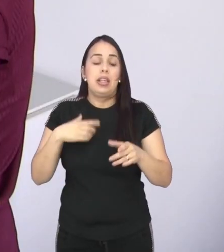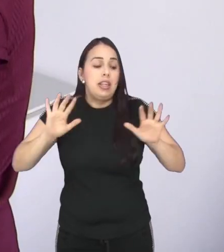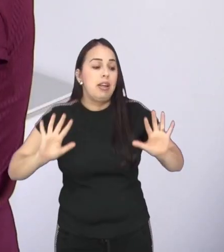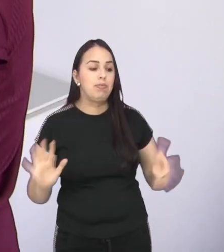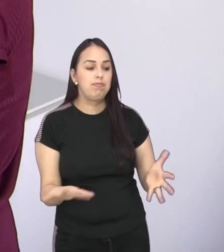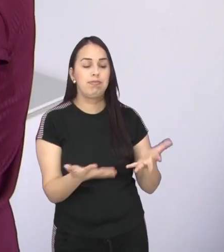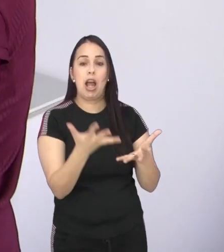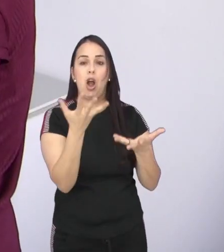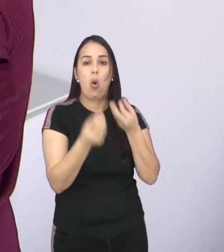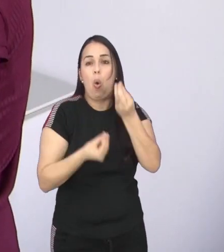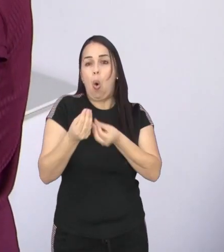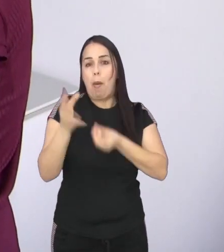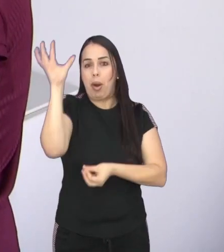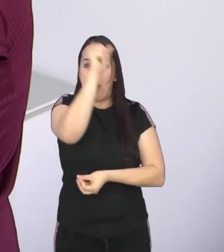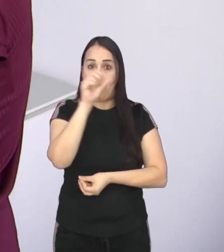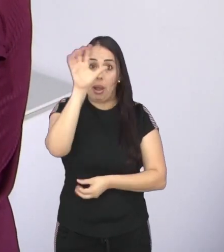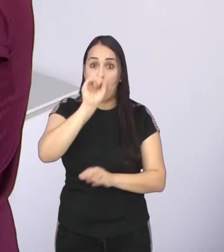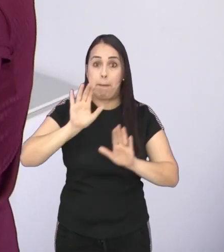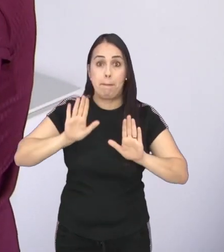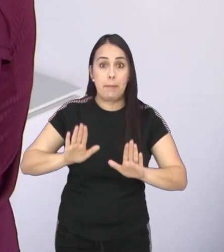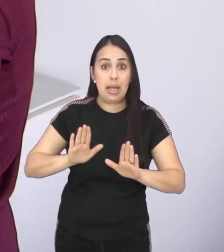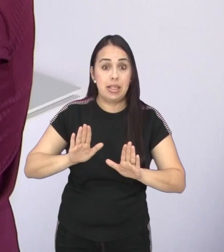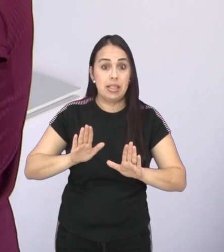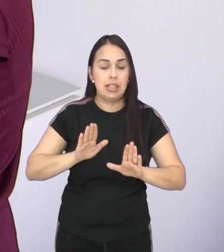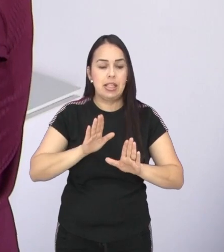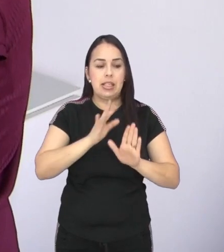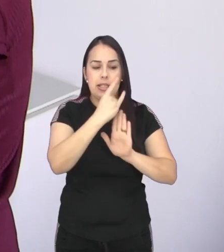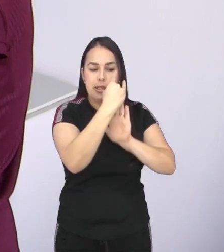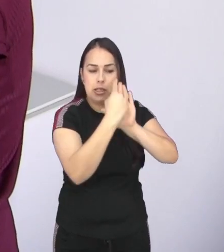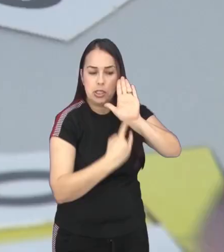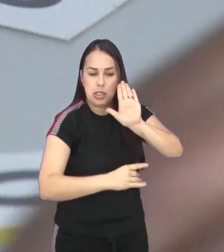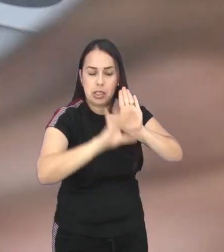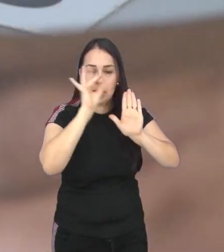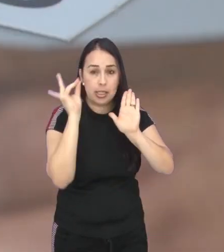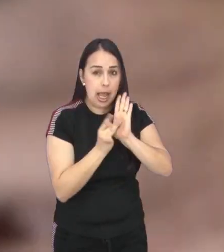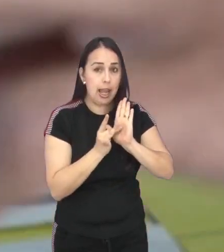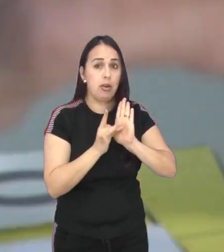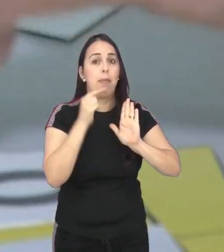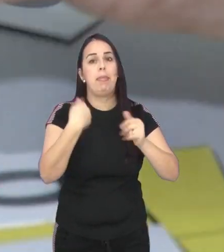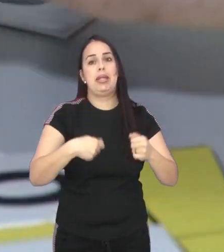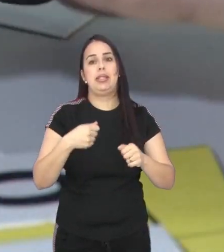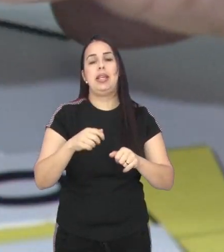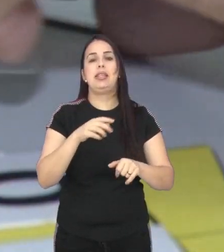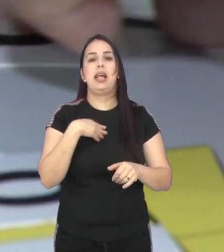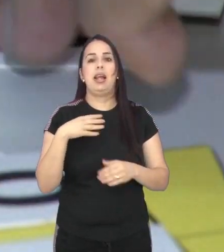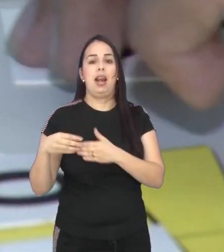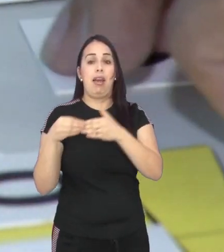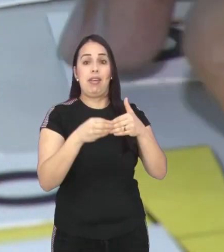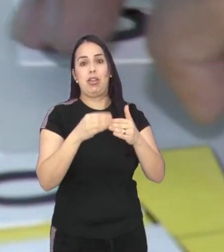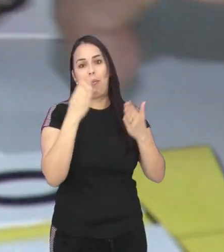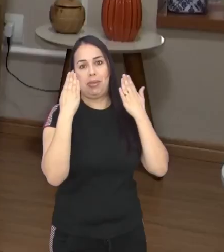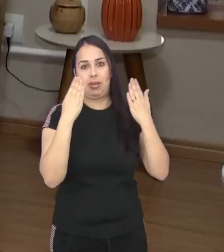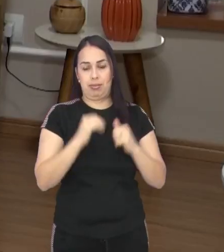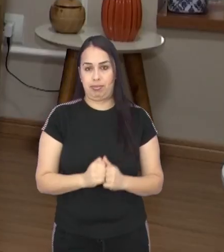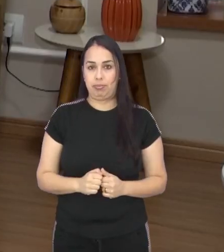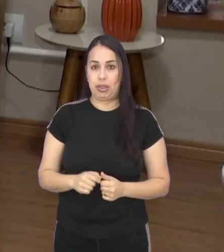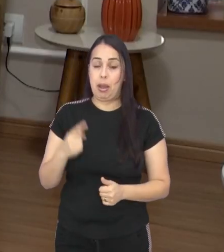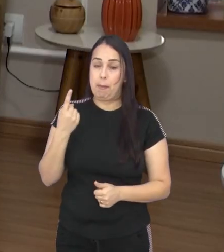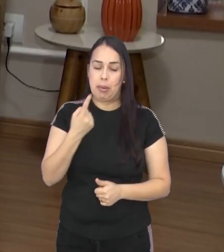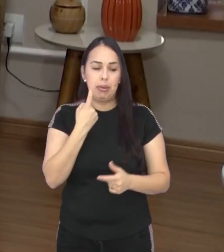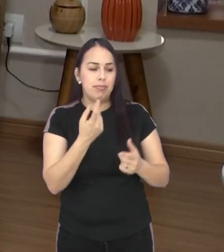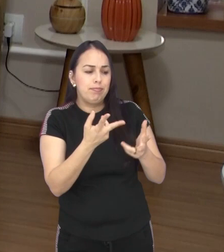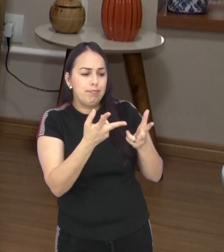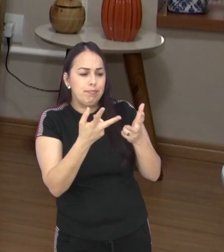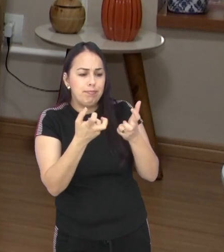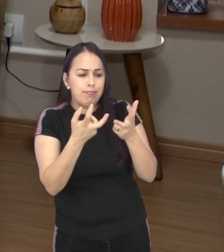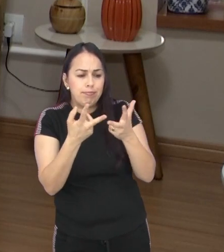propor soluções que estimulem o aprendizado. No entanto, o diagnóstico sempre precisa ser do psicólogo. O primeiro que